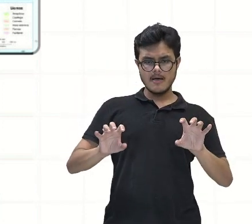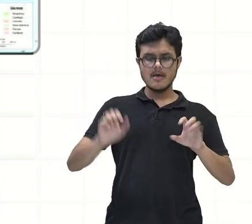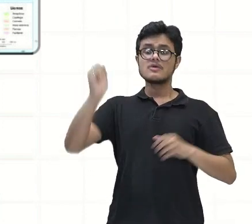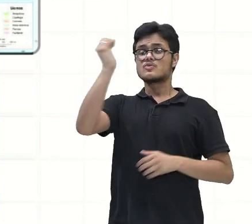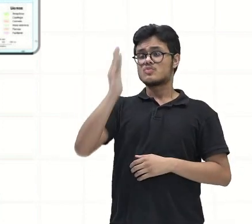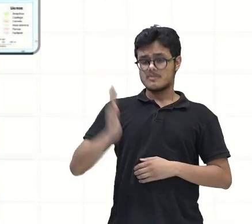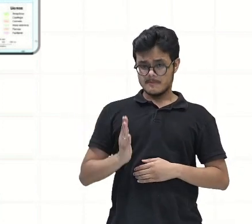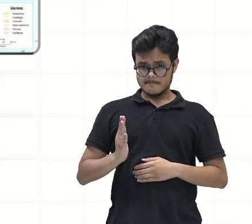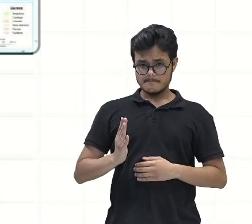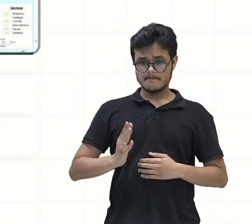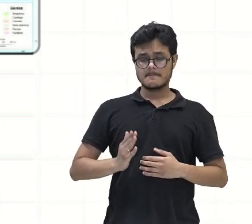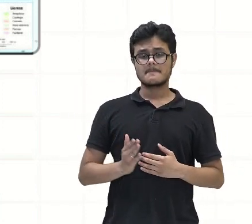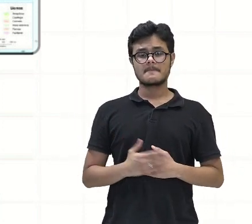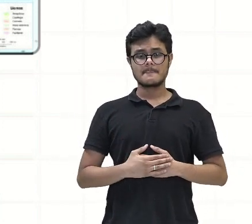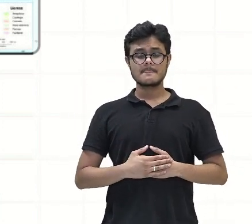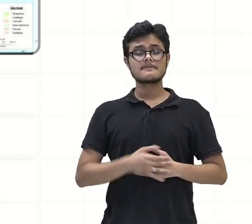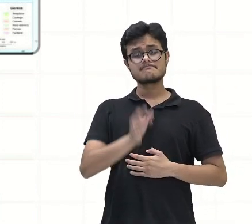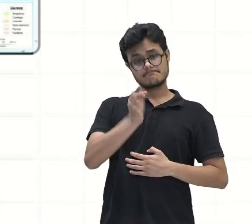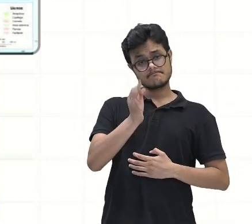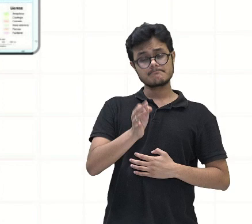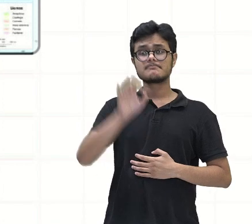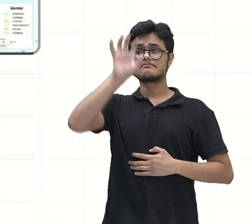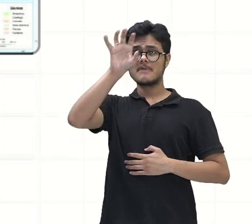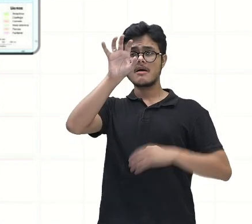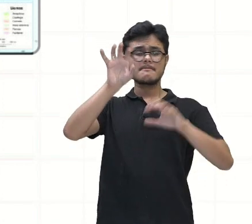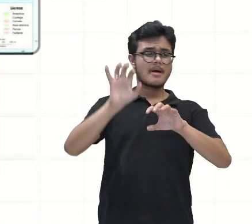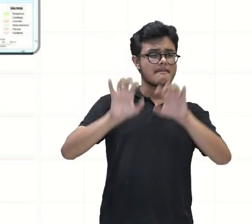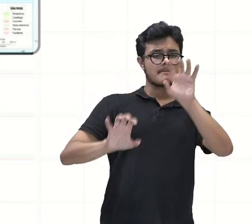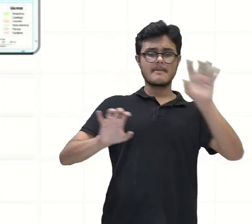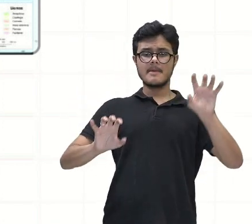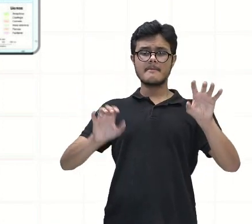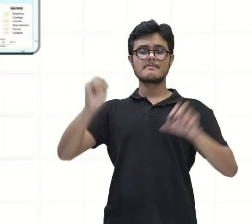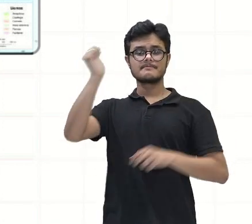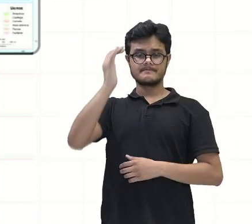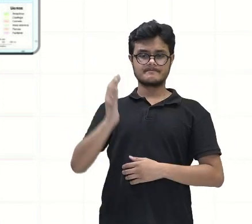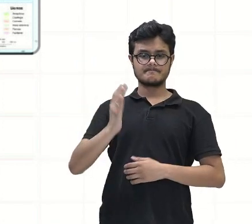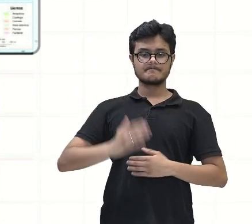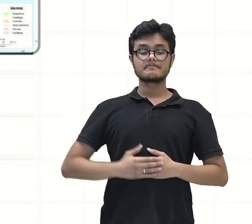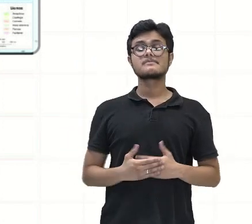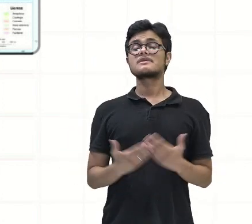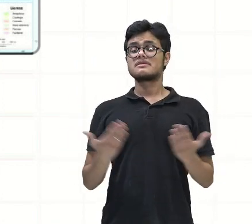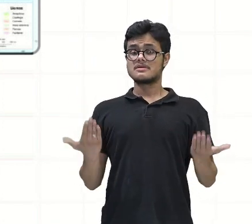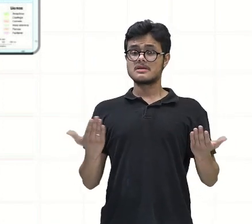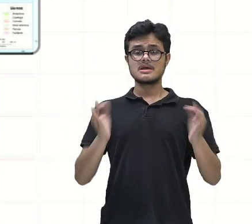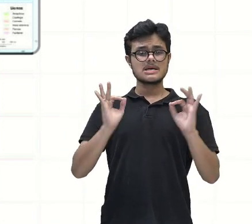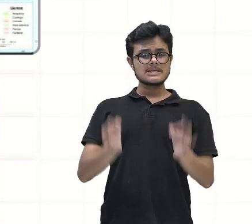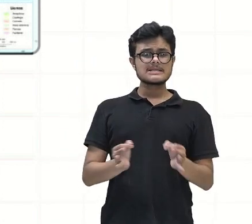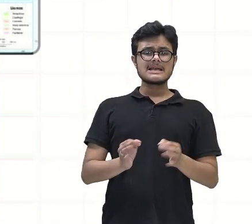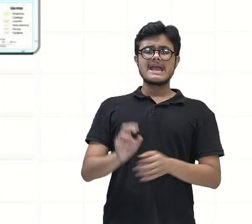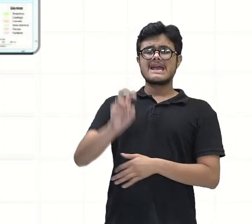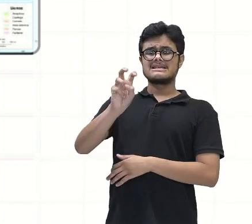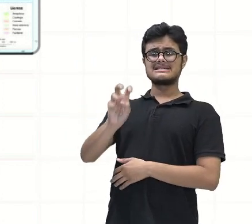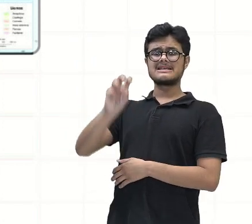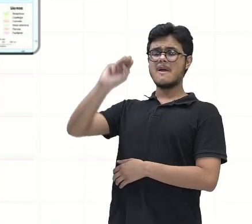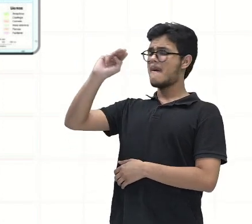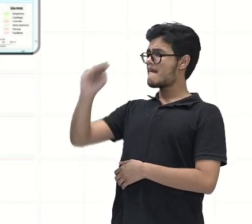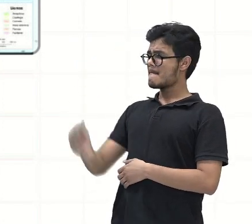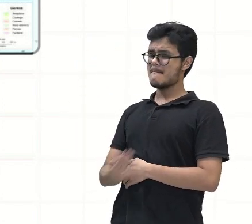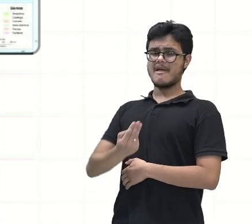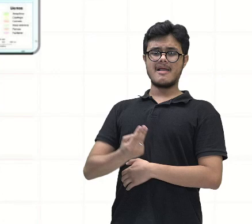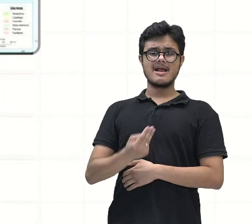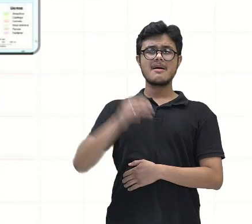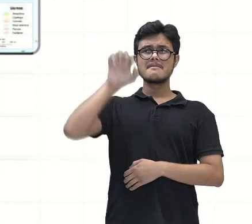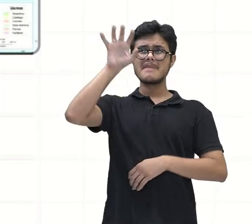agropecuários que estão distribuídos pelo território brasileiro Então são mais de 5 milhões né de